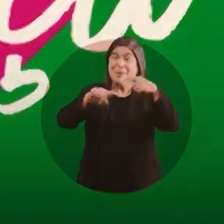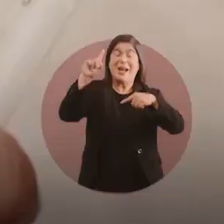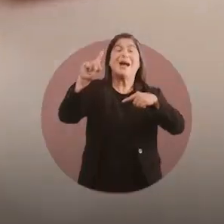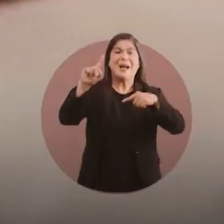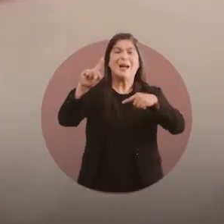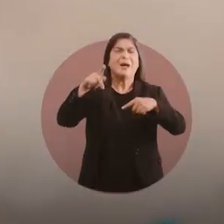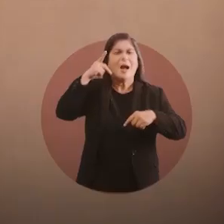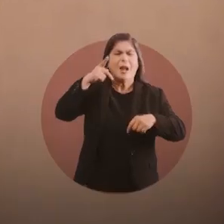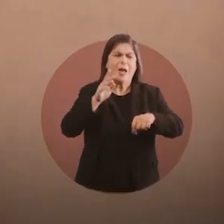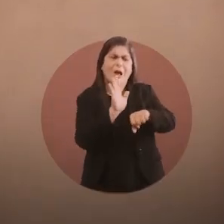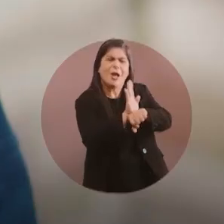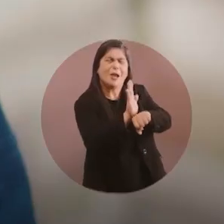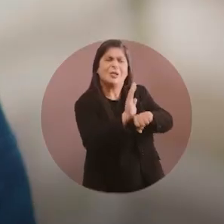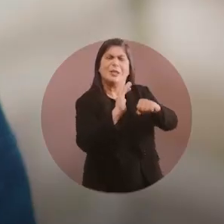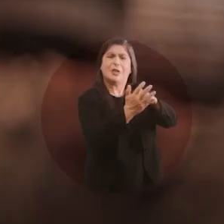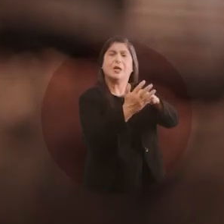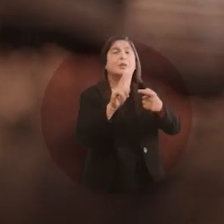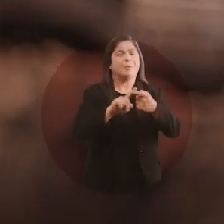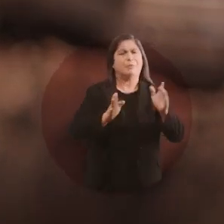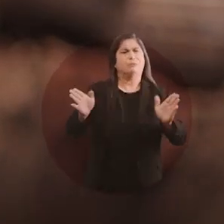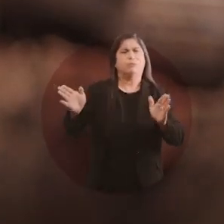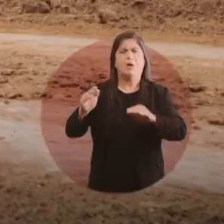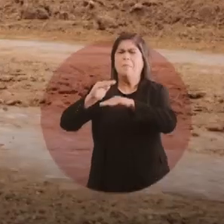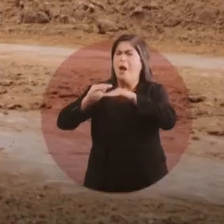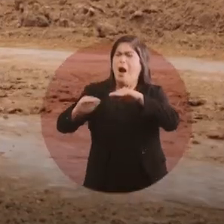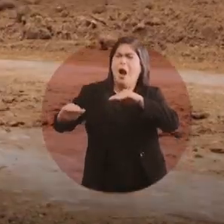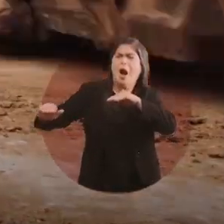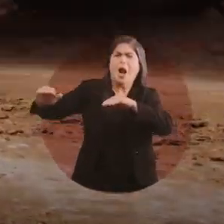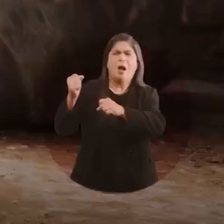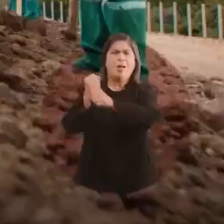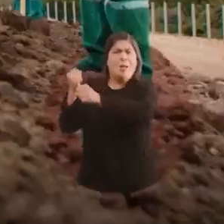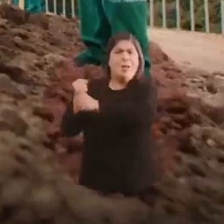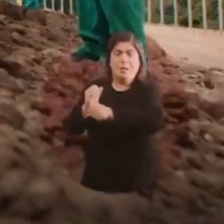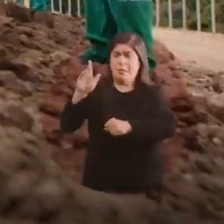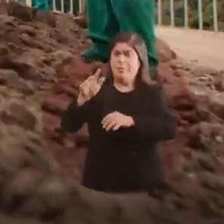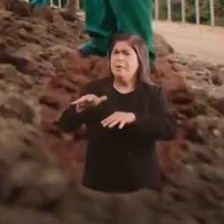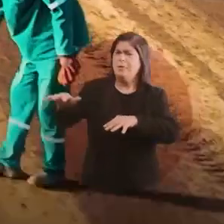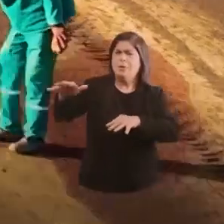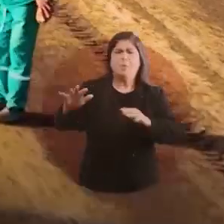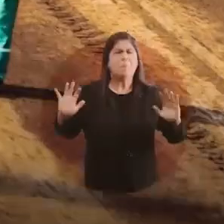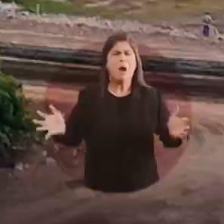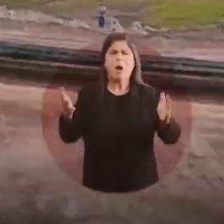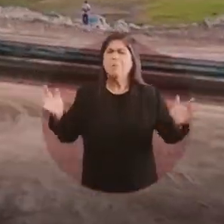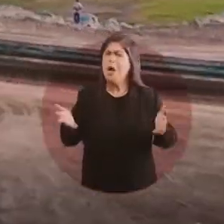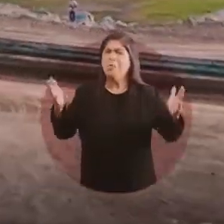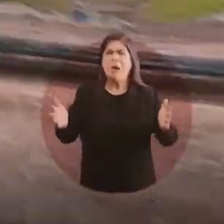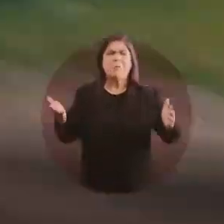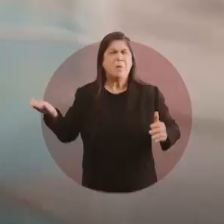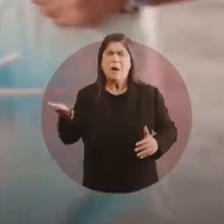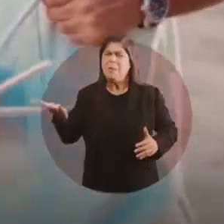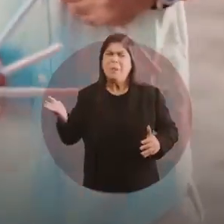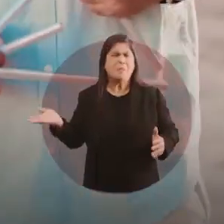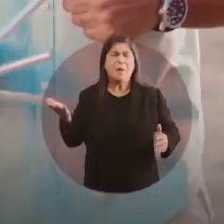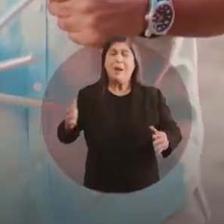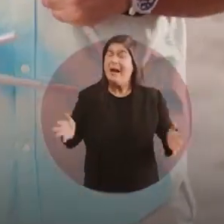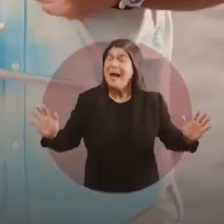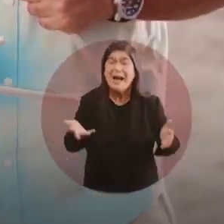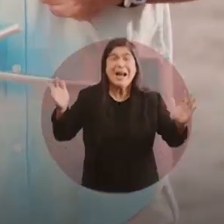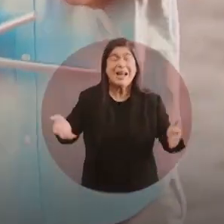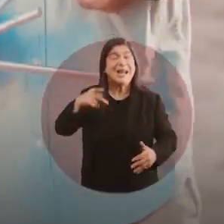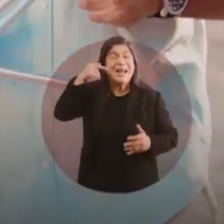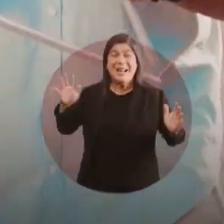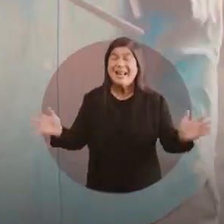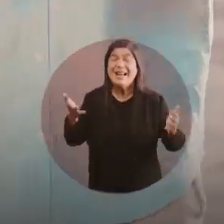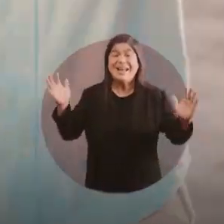A Paraíba cuida da pandemia, mas não descuida das obras. O Arco Metropolitano de Campina Grande segue em ritmo acelerado. Vai, Paraíba, vai,